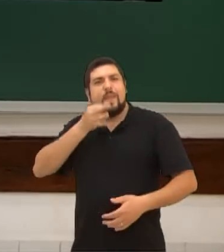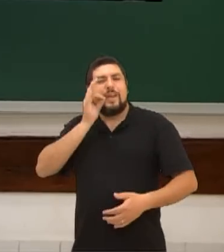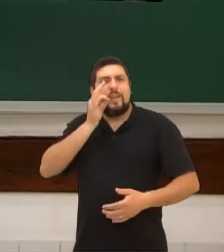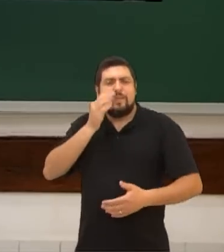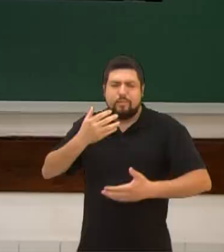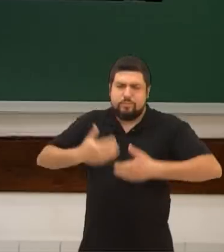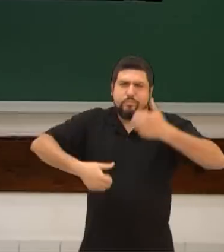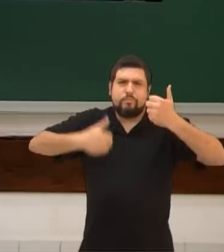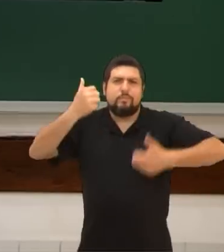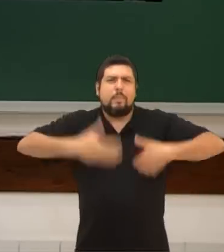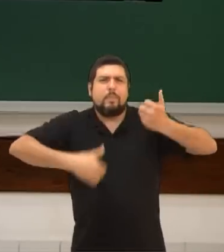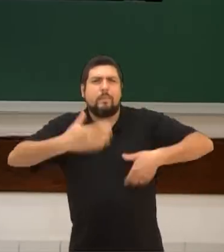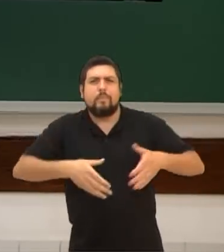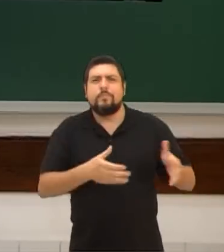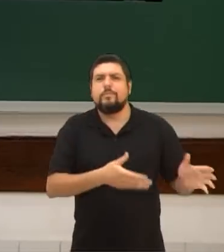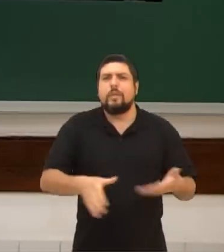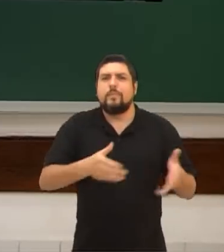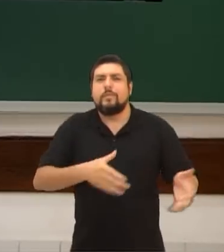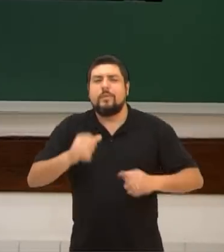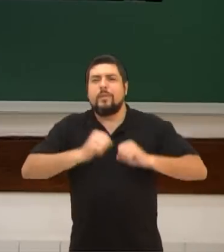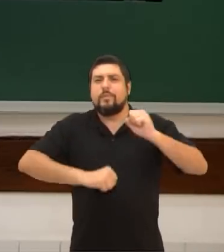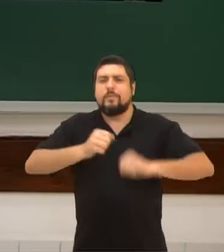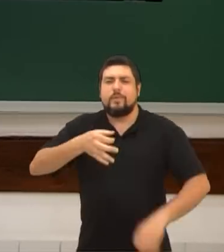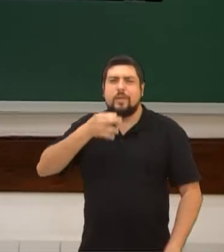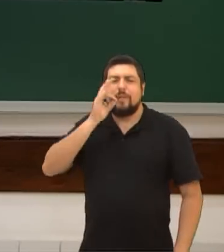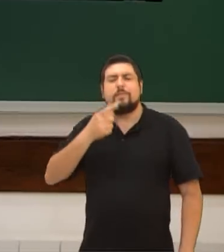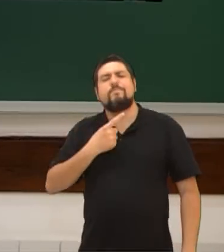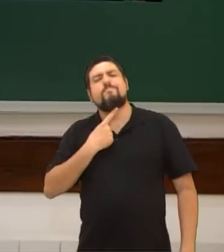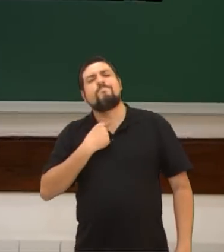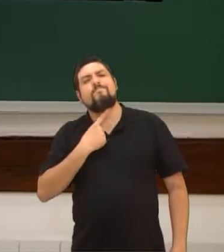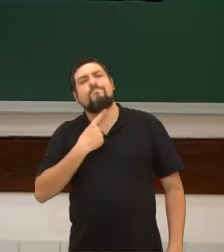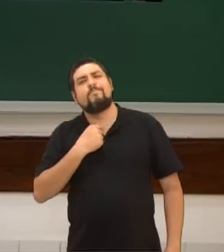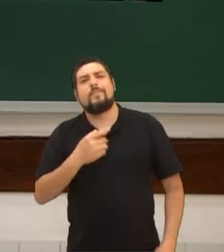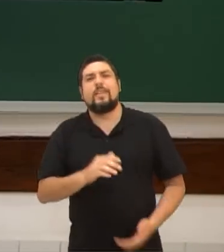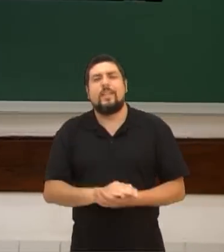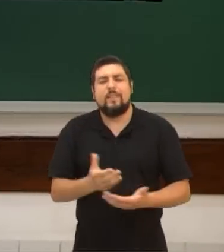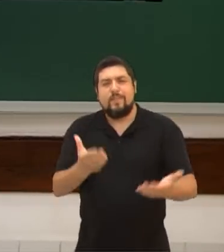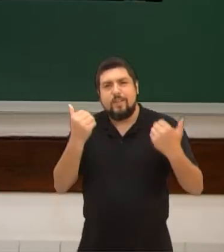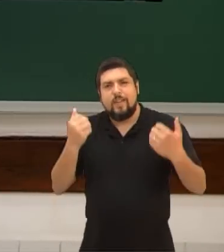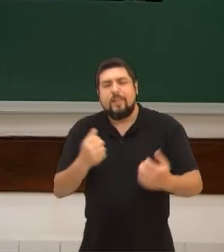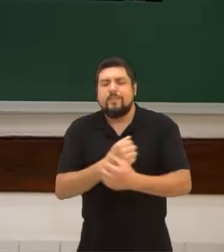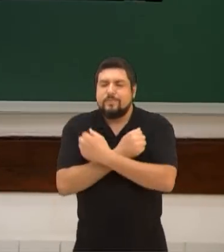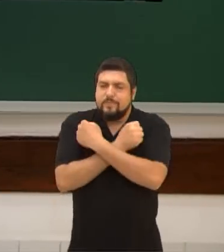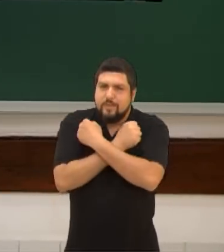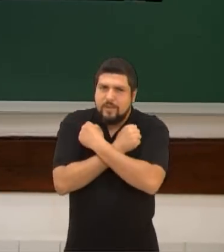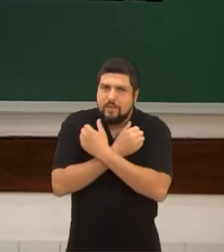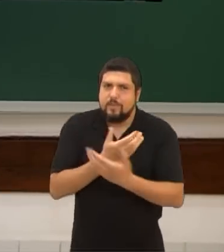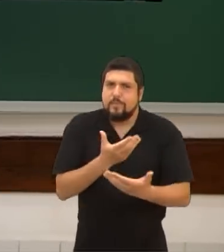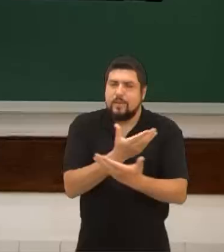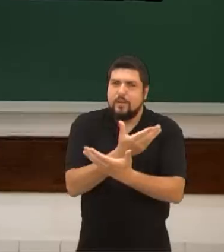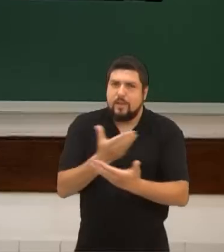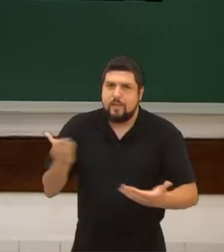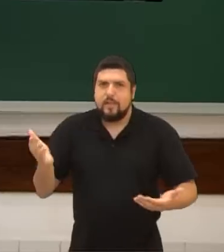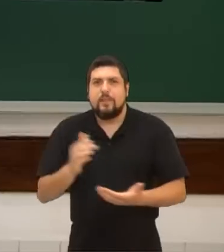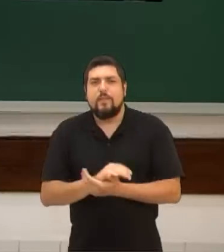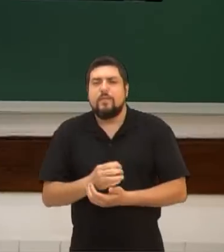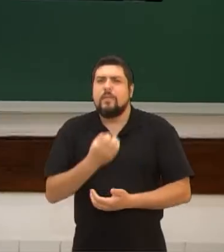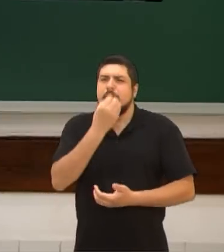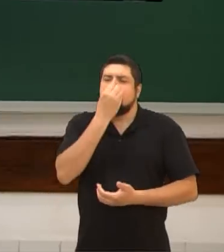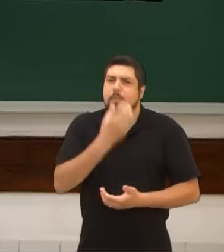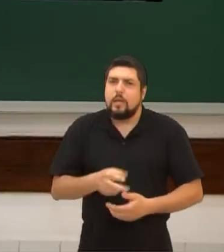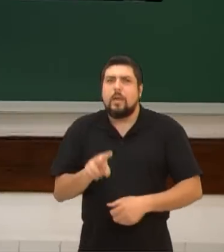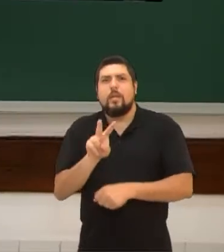falou tanto da indústria cafeeira, deu vontade daquele café, vamos tomar um café. Um abraço muito grande do professor Paulo, fiquem